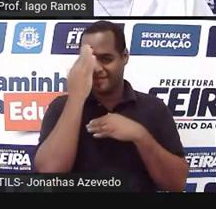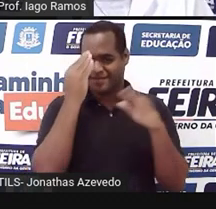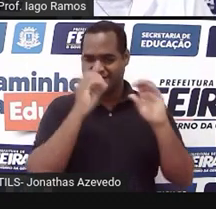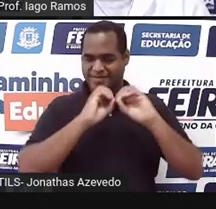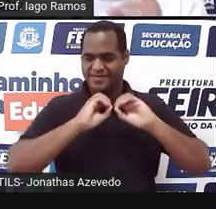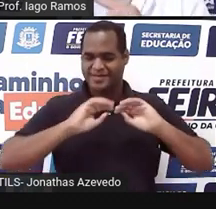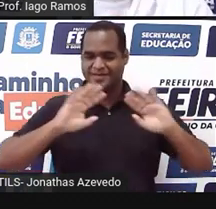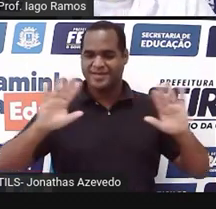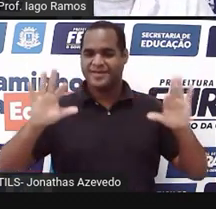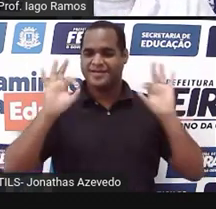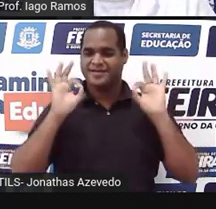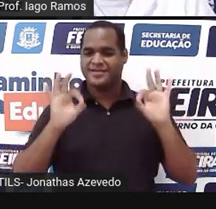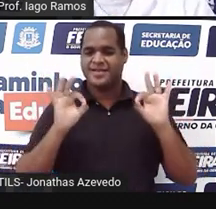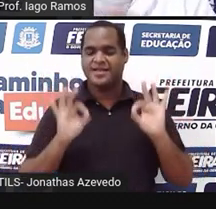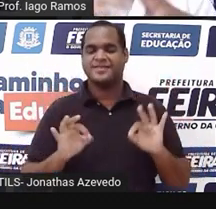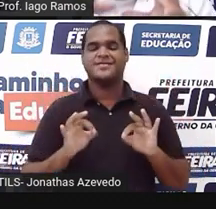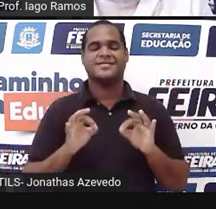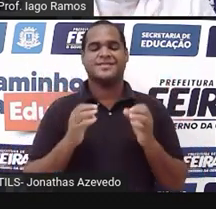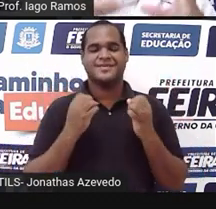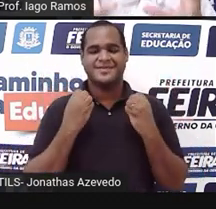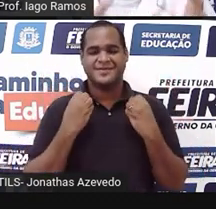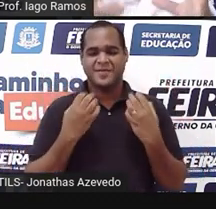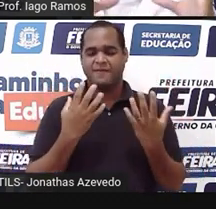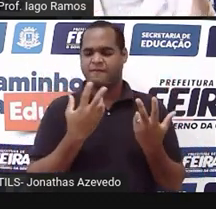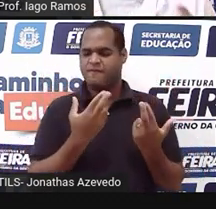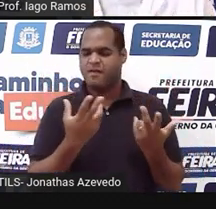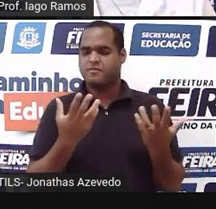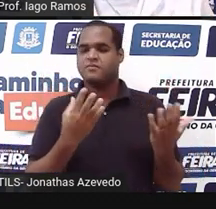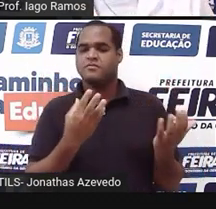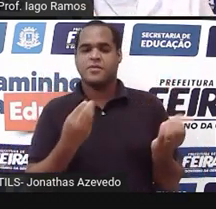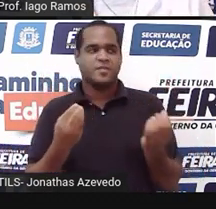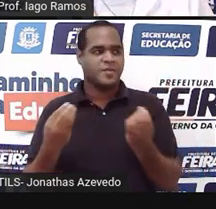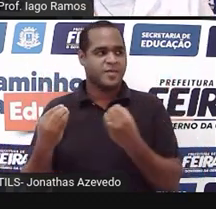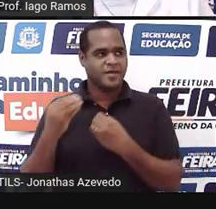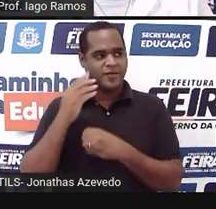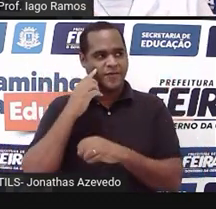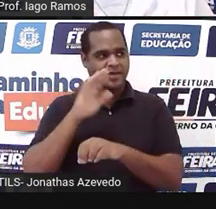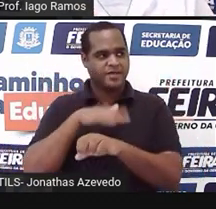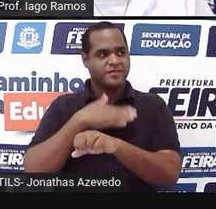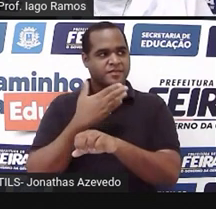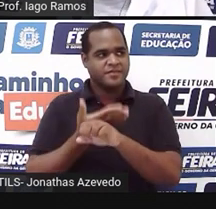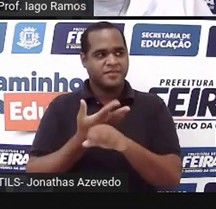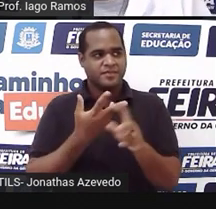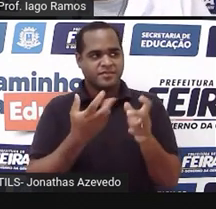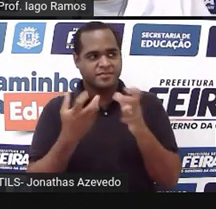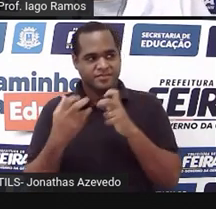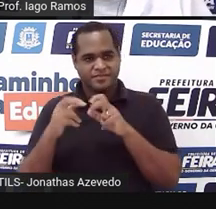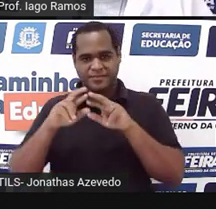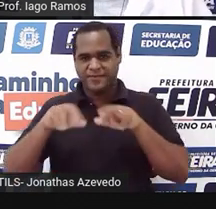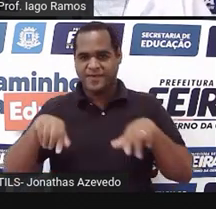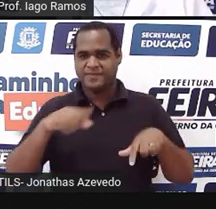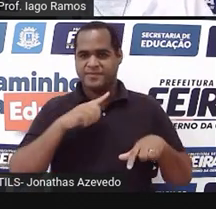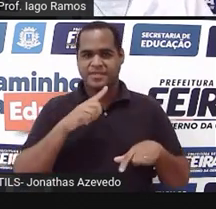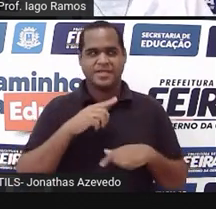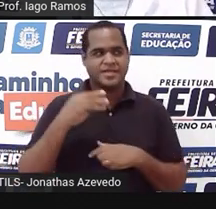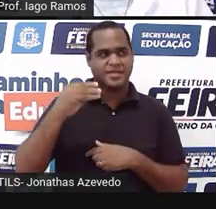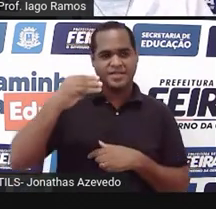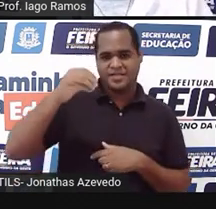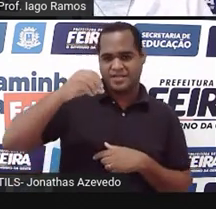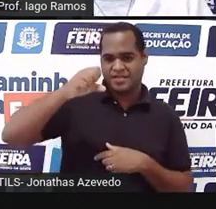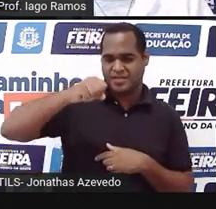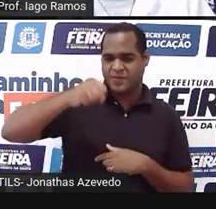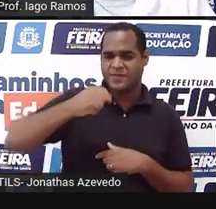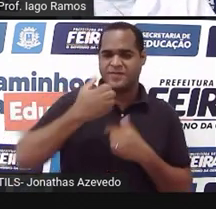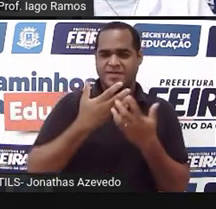se você aprendeu se você entendeu bastante coisa do que a gente viu até aqui né então 30